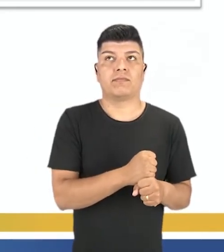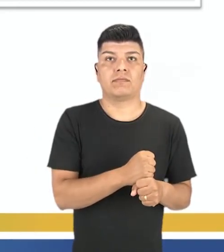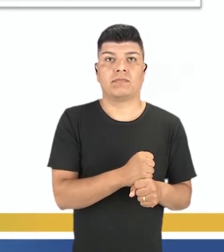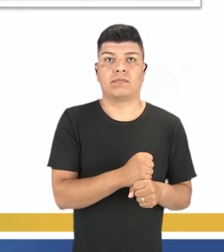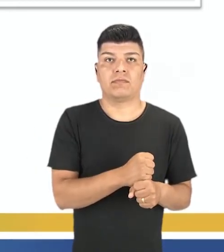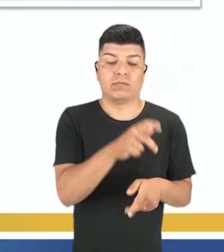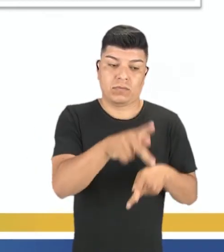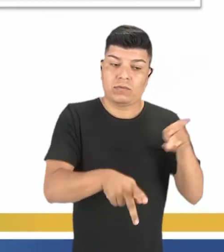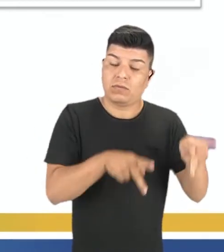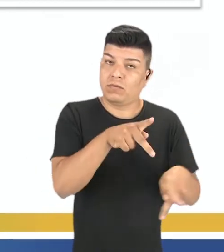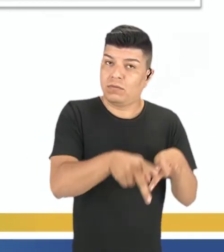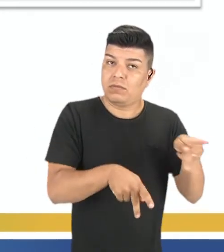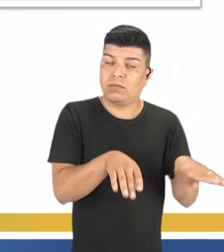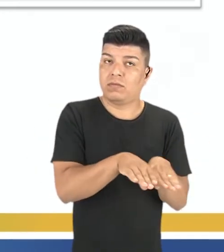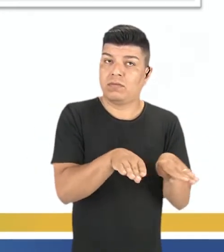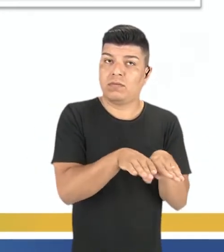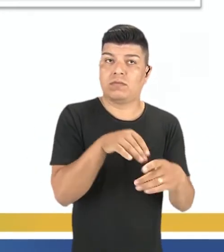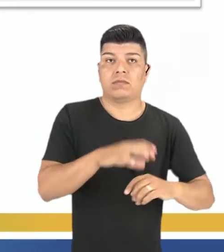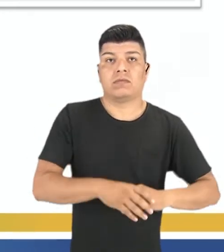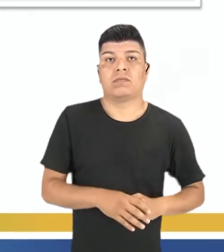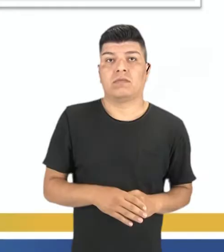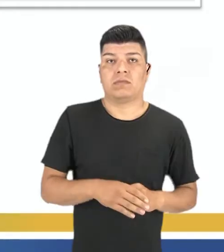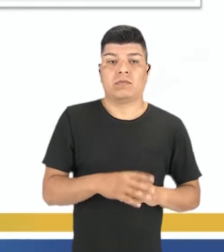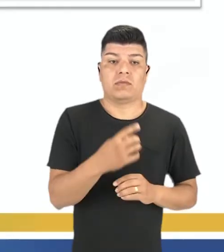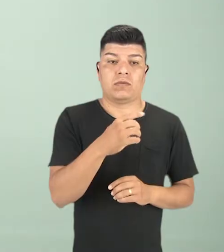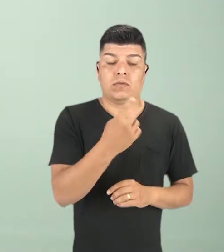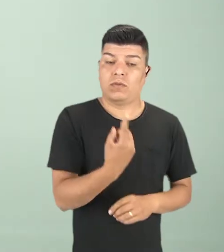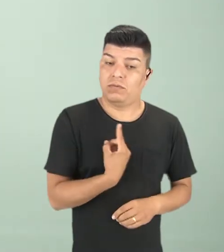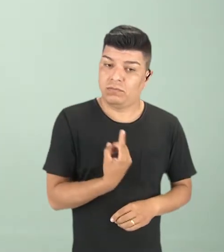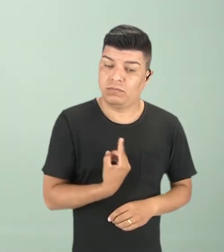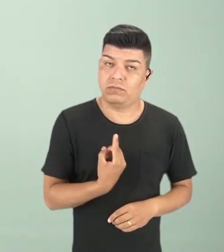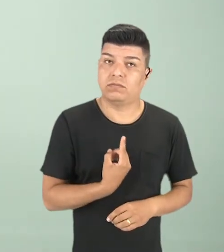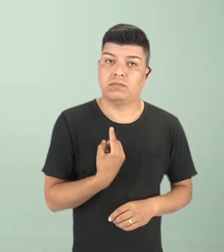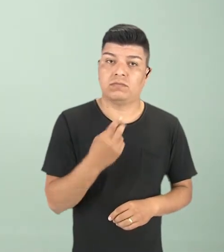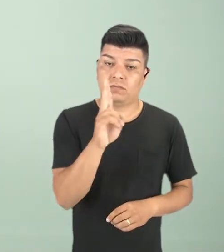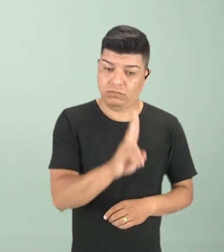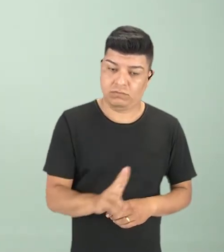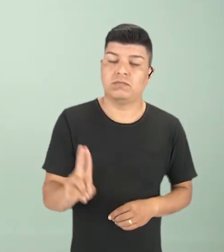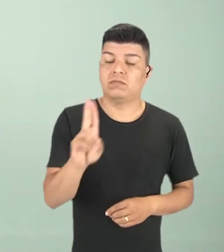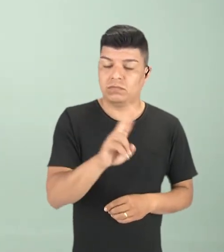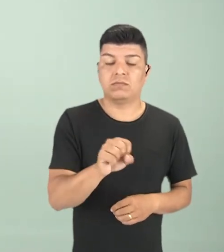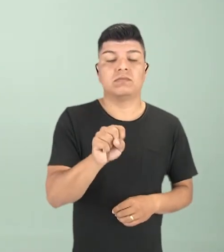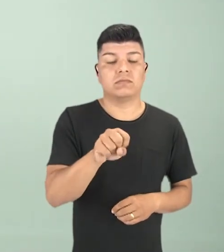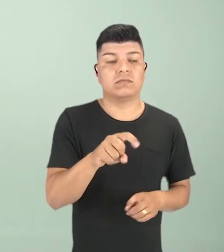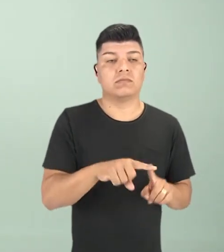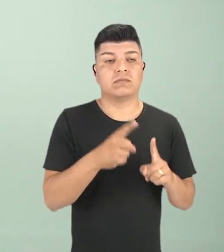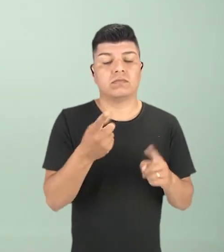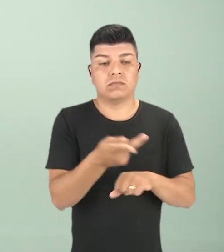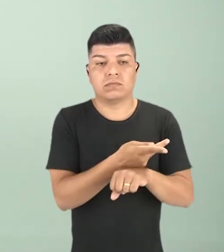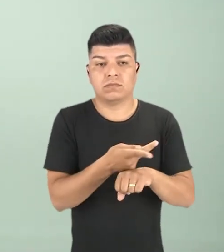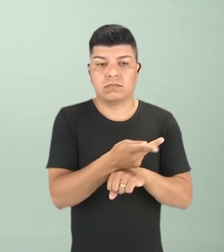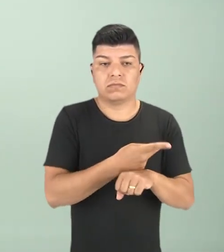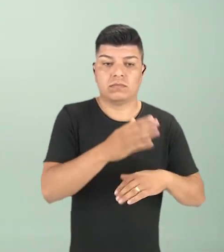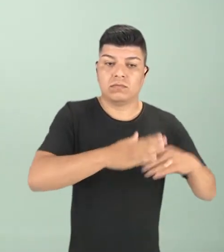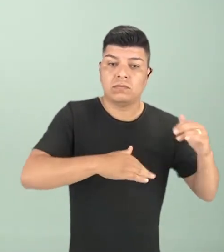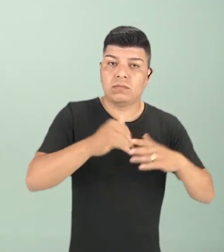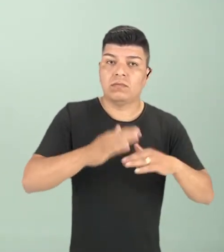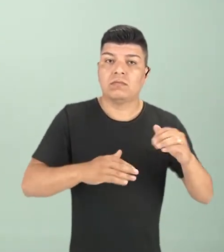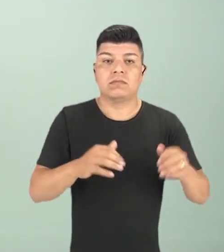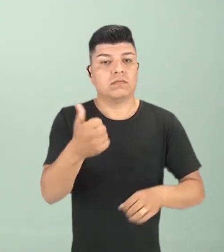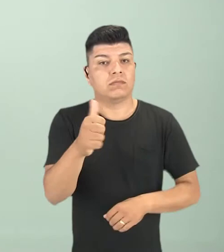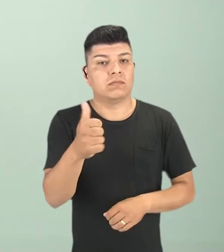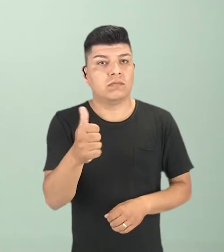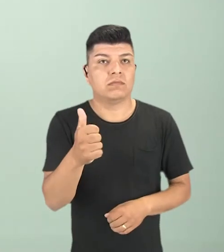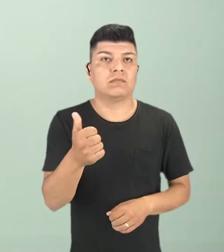de populações. Quando você parte do princípio individual, você utiliza ele como referência. Mas se você procurar um profissional, ele vai te avaliar